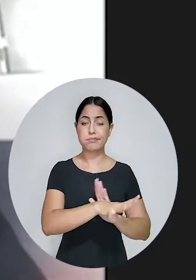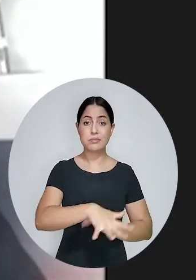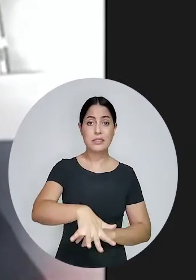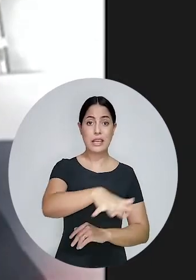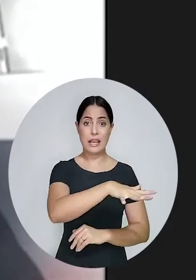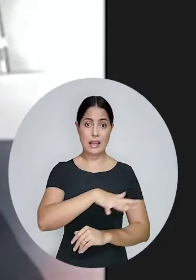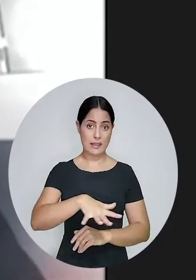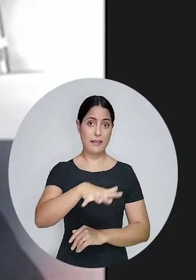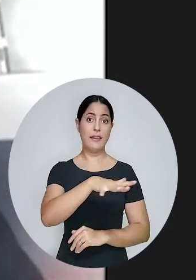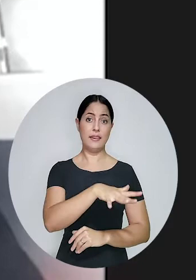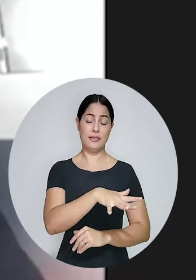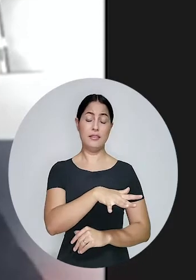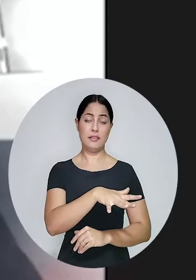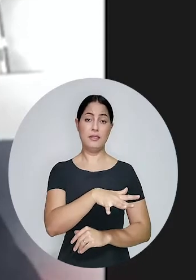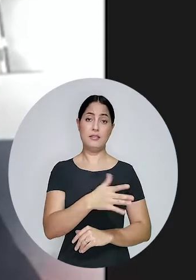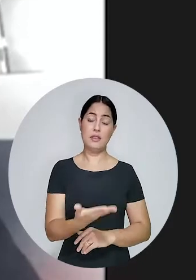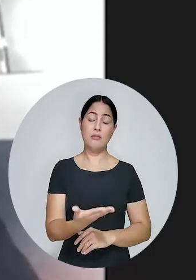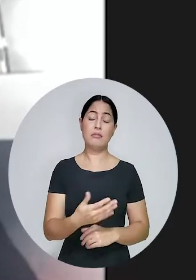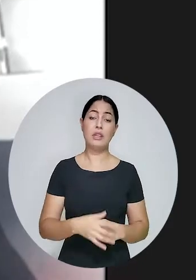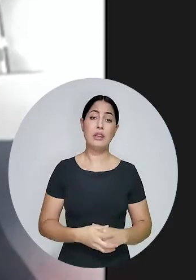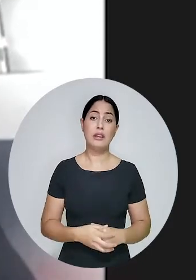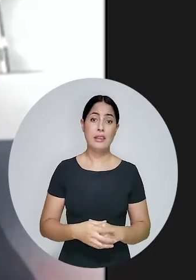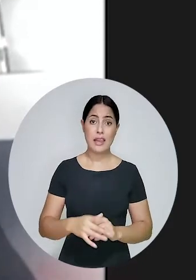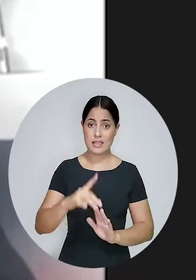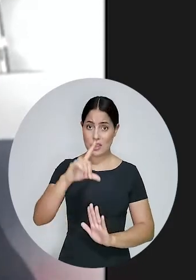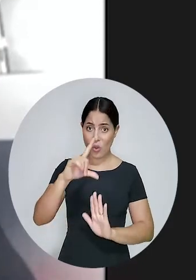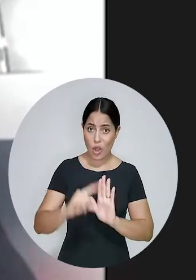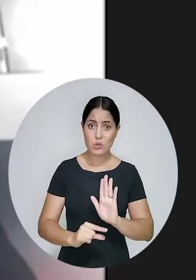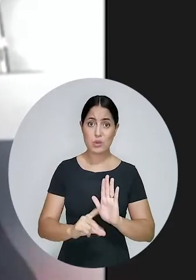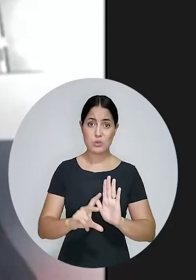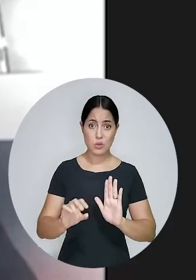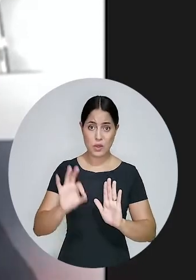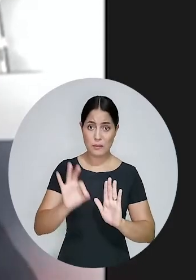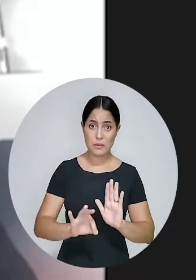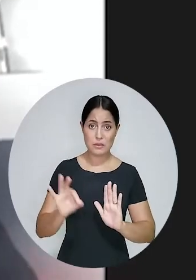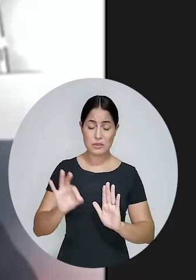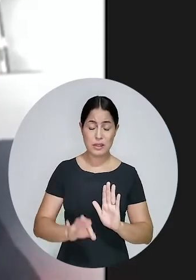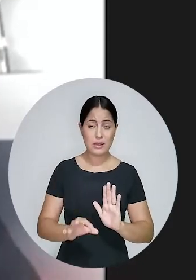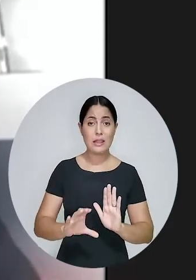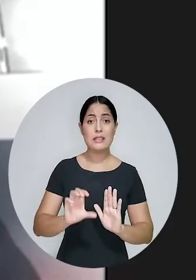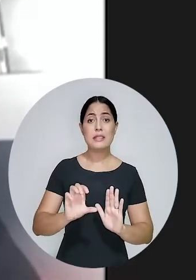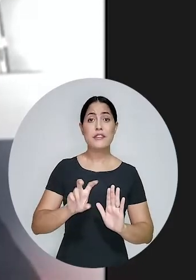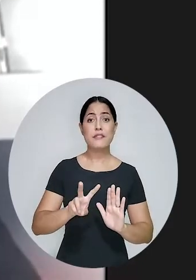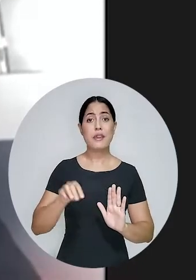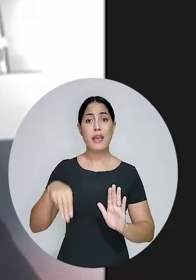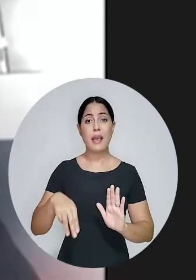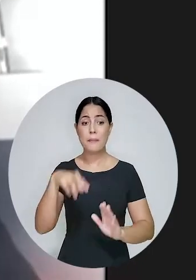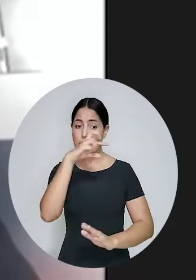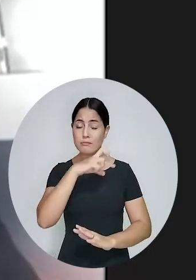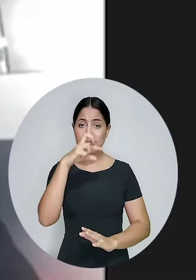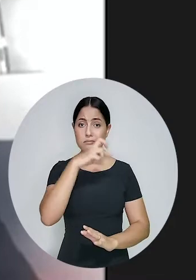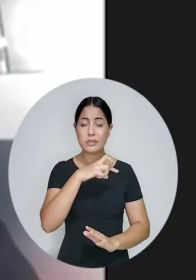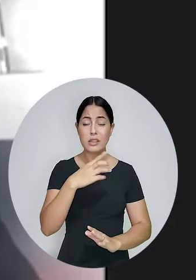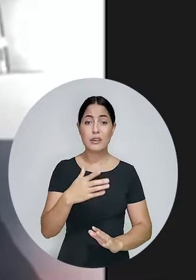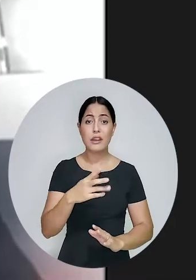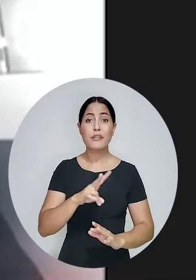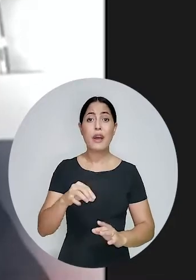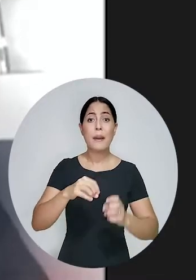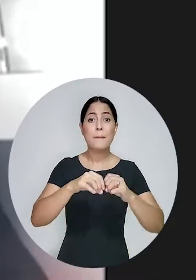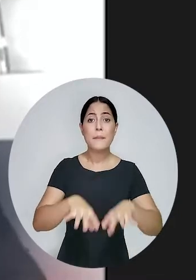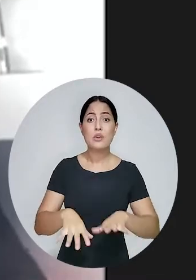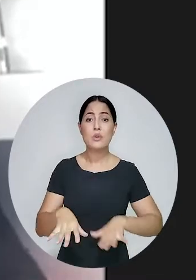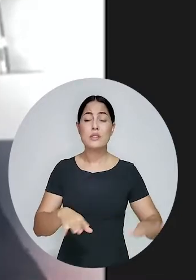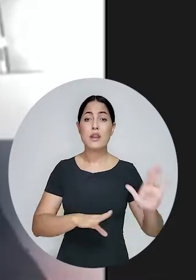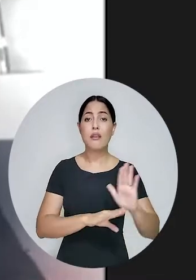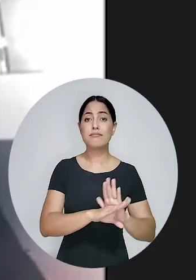de fiscalização da CVM, é um mercado grande e que acaba